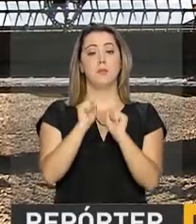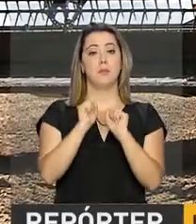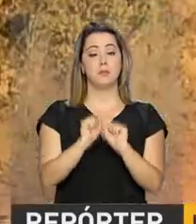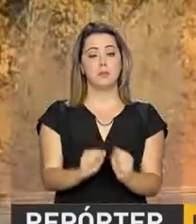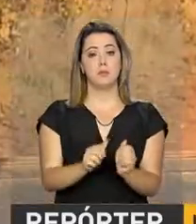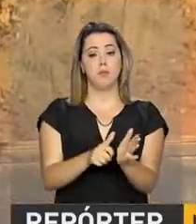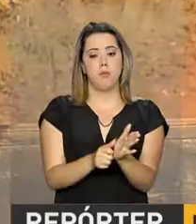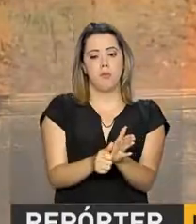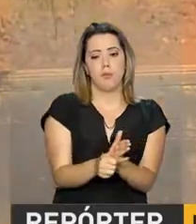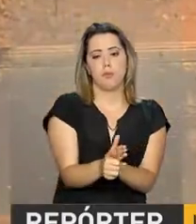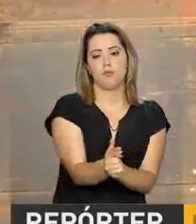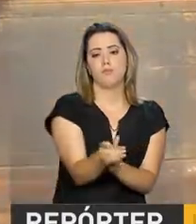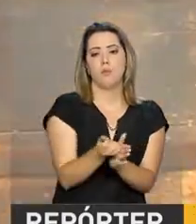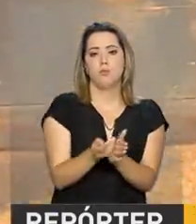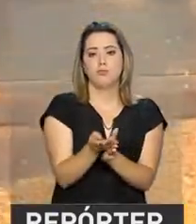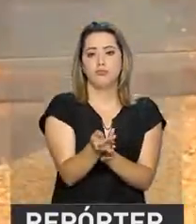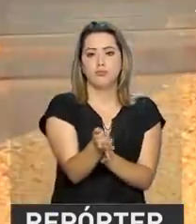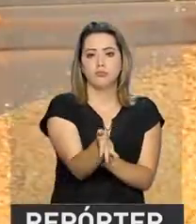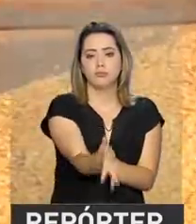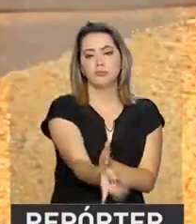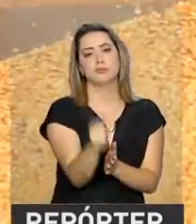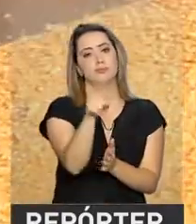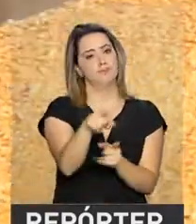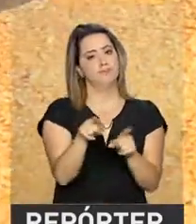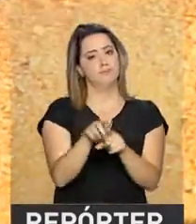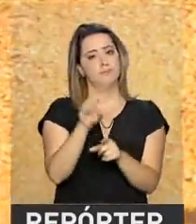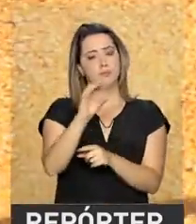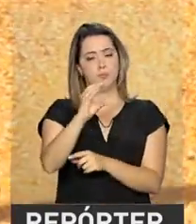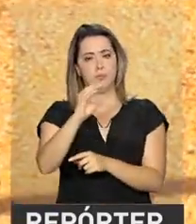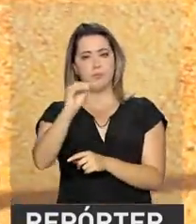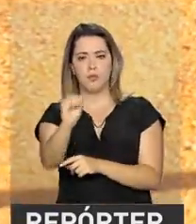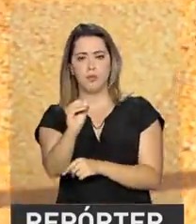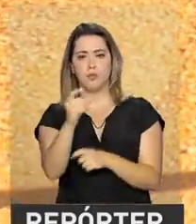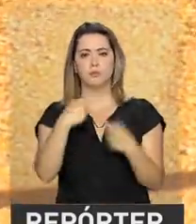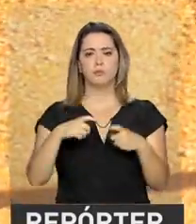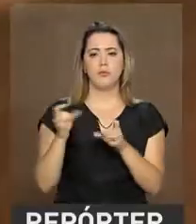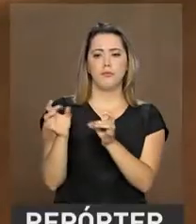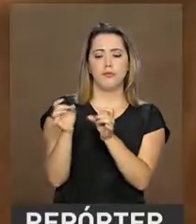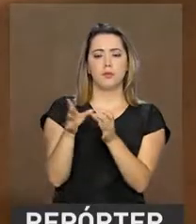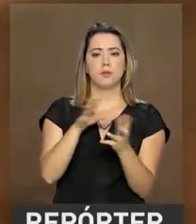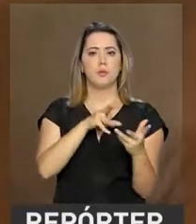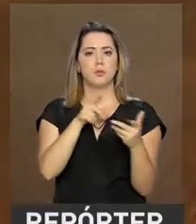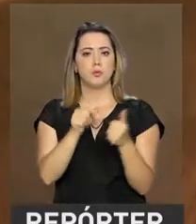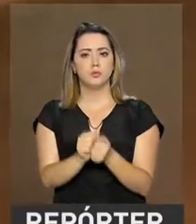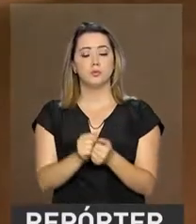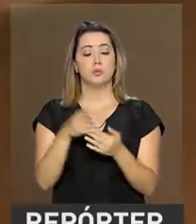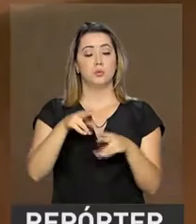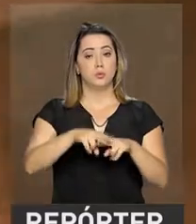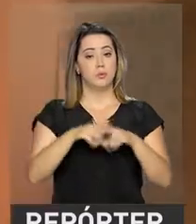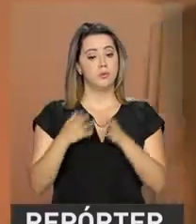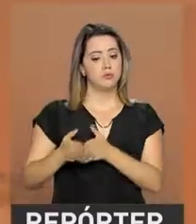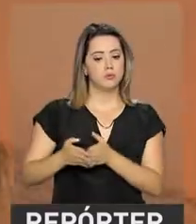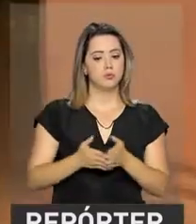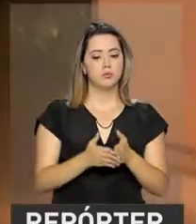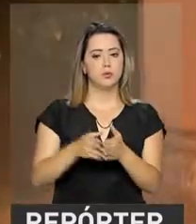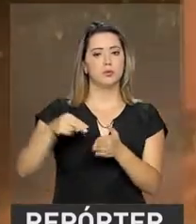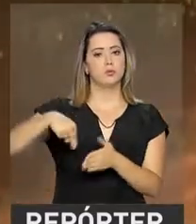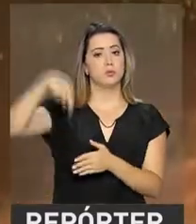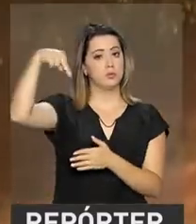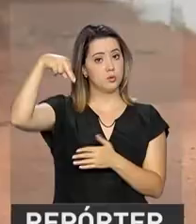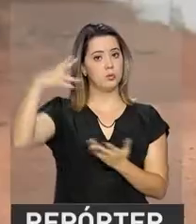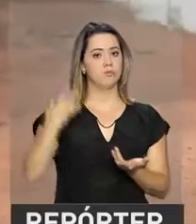da produção agrícola do centro-oeste para exportação através dos portos do norte do